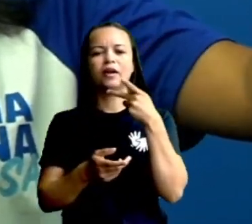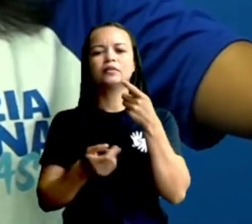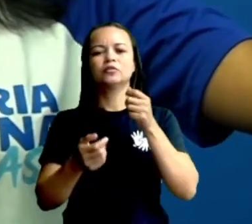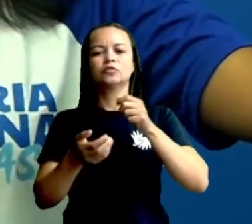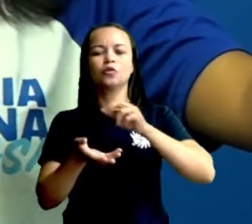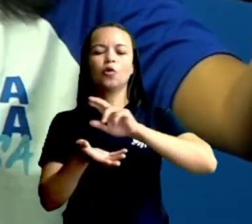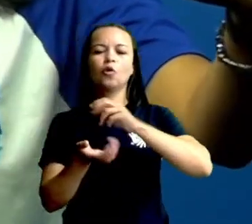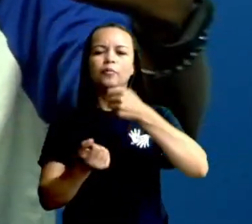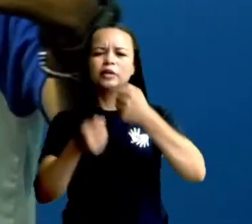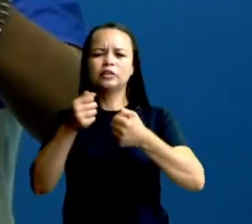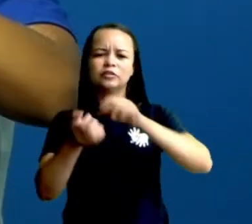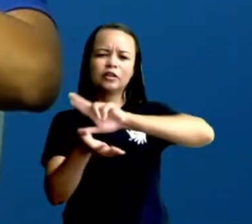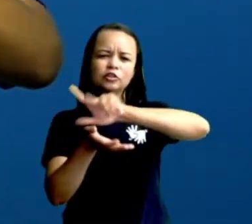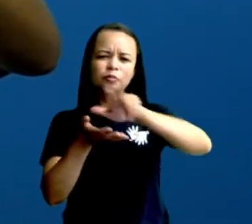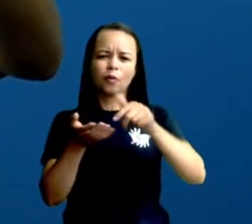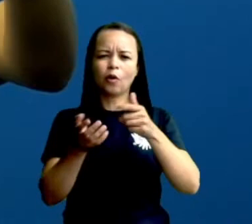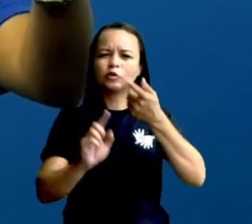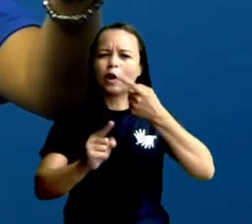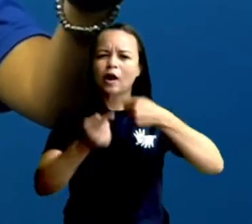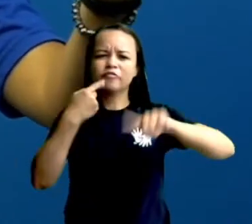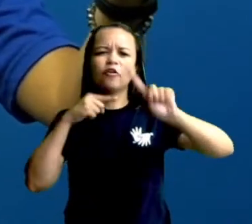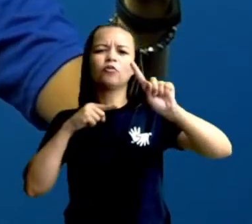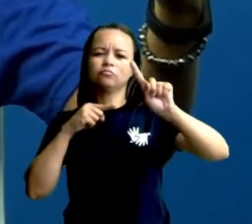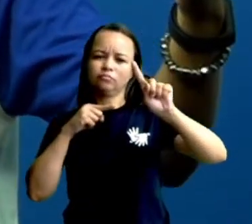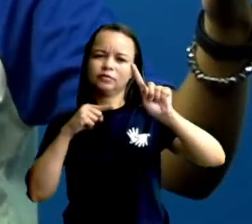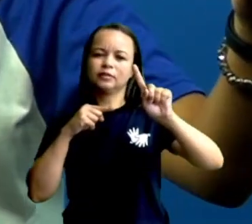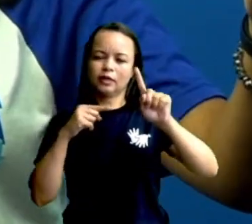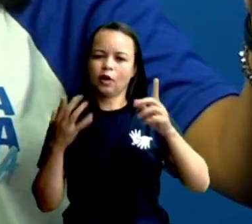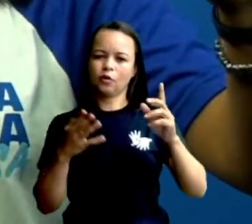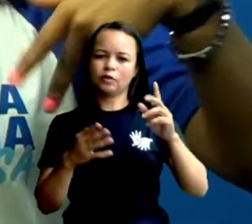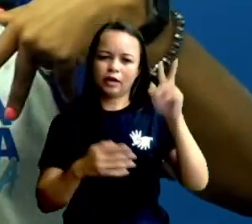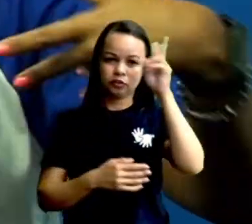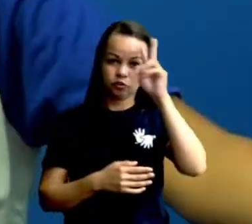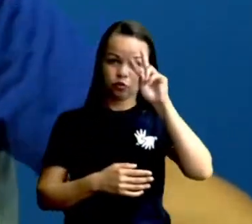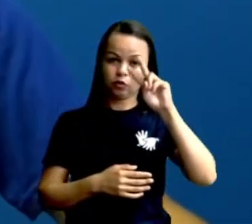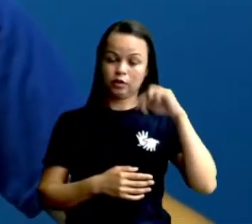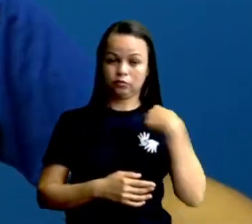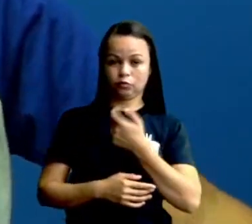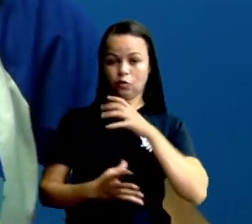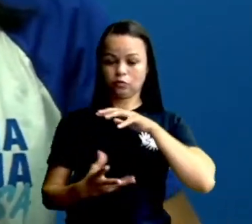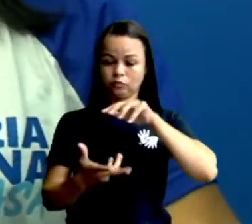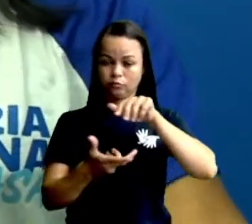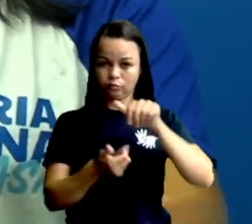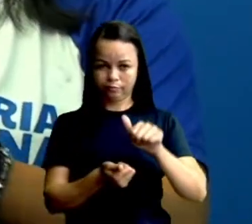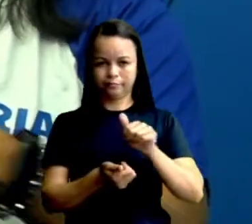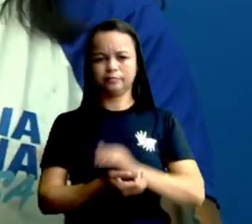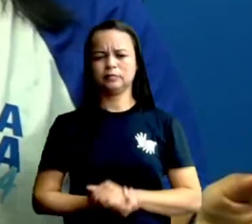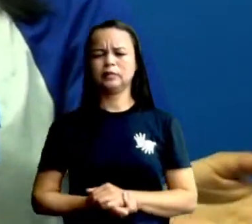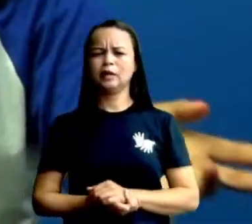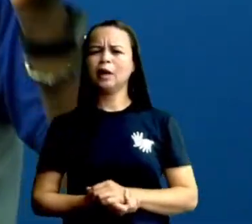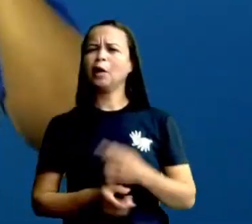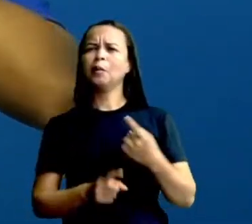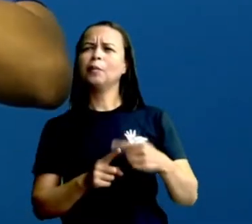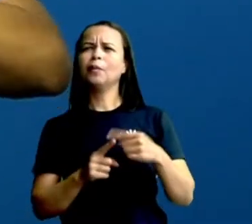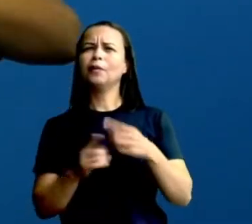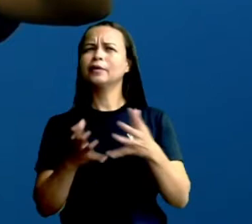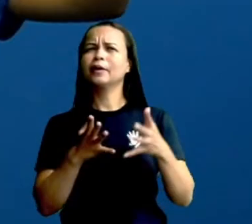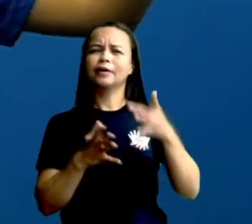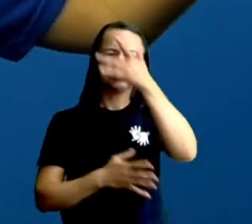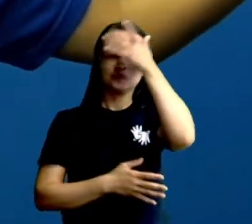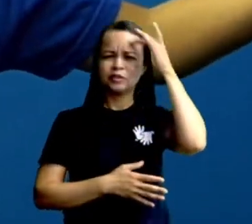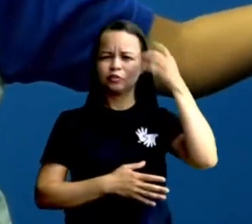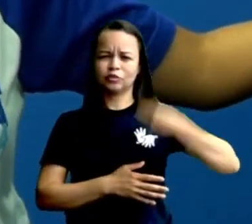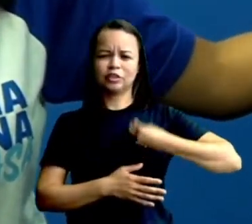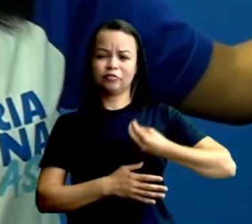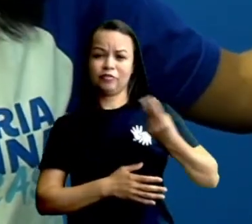sobre a evolução deles com uma história do nosso mundo, não é? Porque de repente, assim, os homens das cavernas não começaram